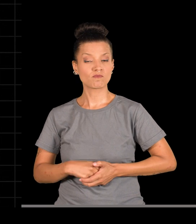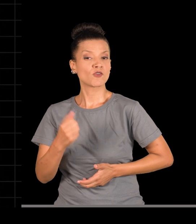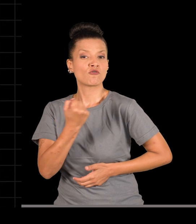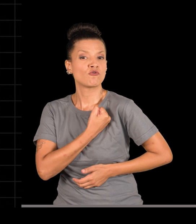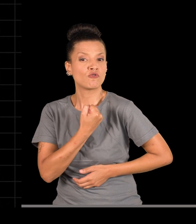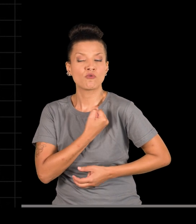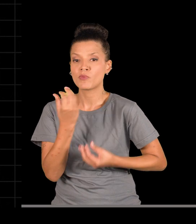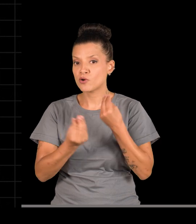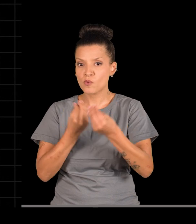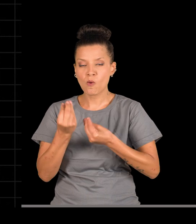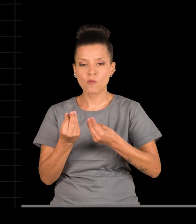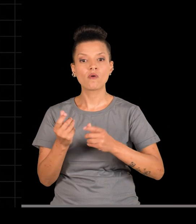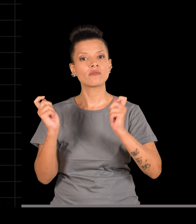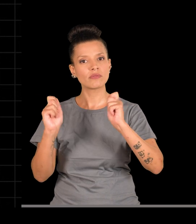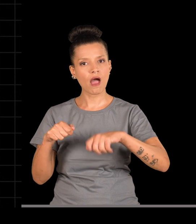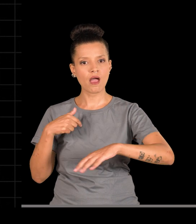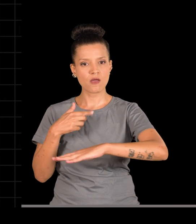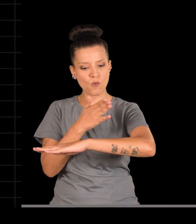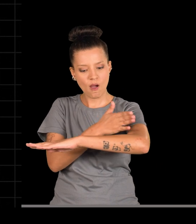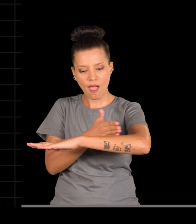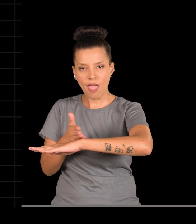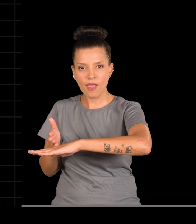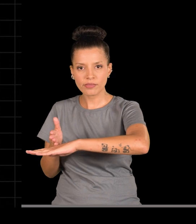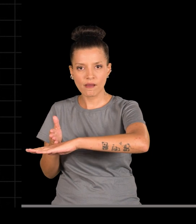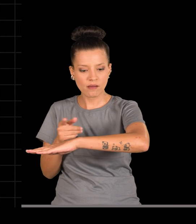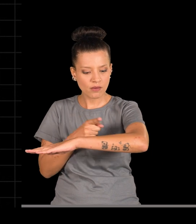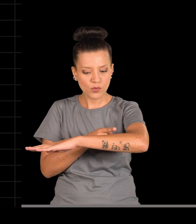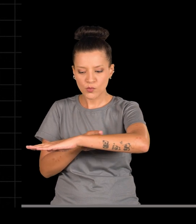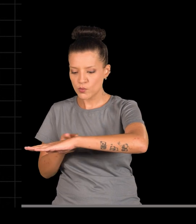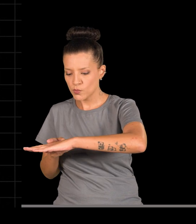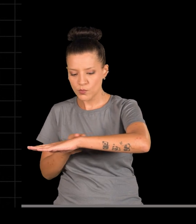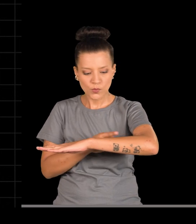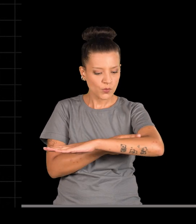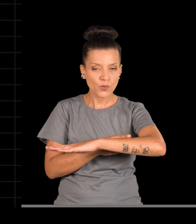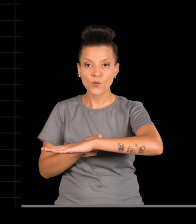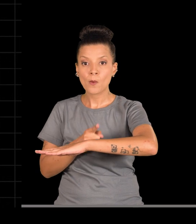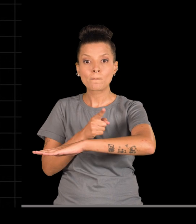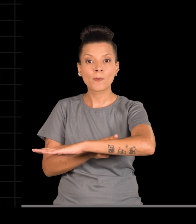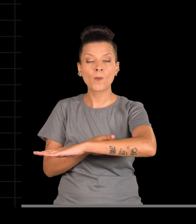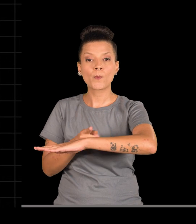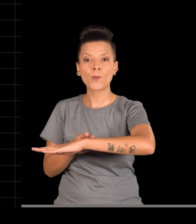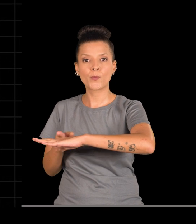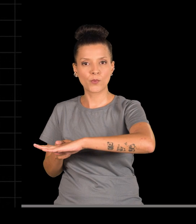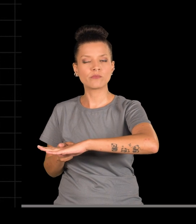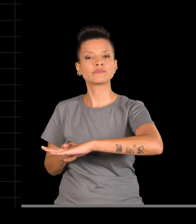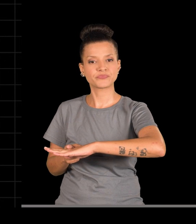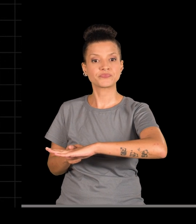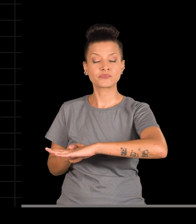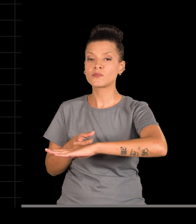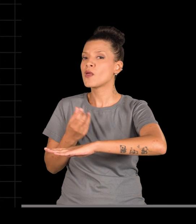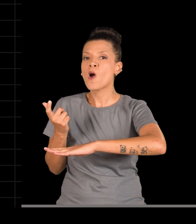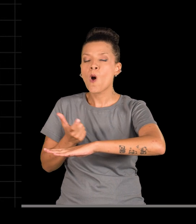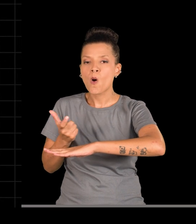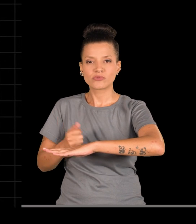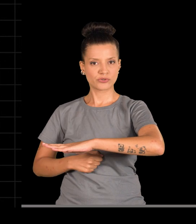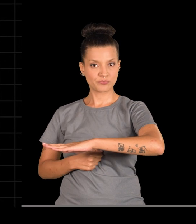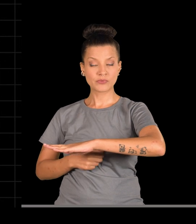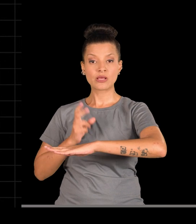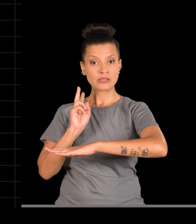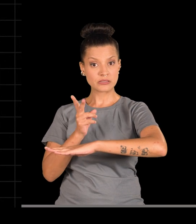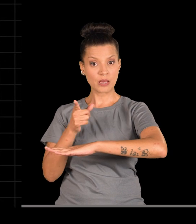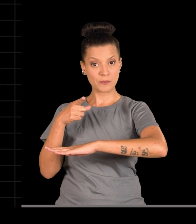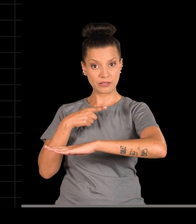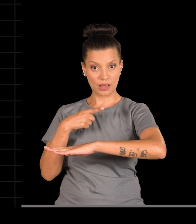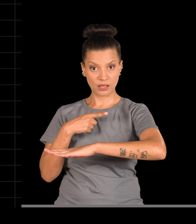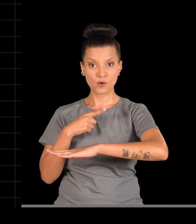coisa. Então aqui ele vale como um número porque eu posso marcá-lo na reta numérica. Eu posso encontrar esse número 1 terço aqui, né? Onde vai estar 1 terço